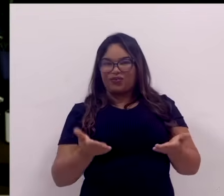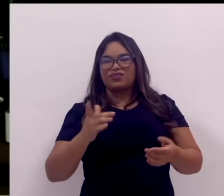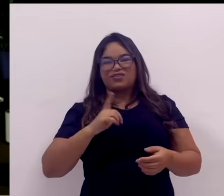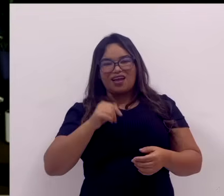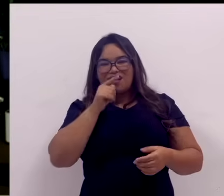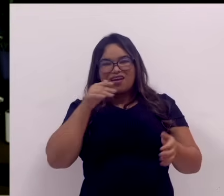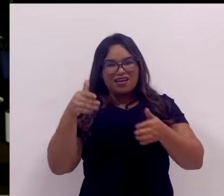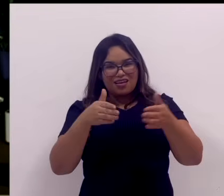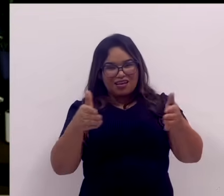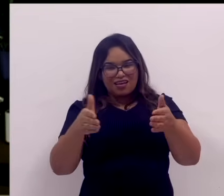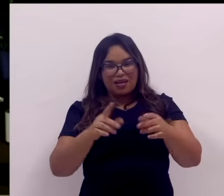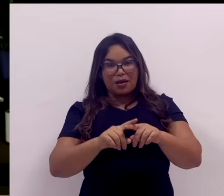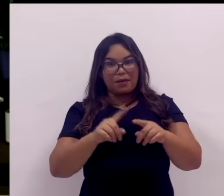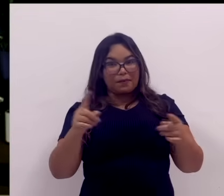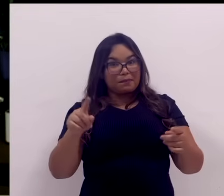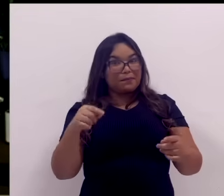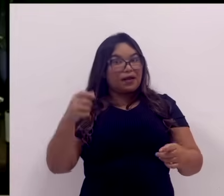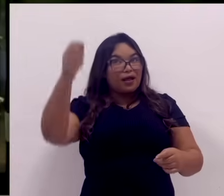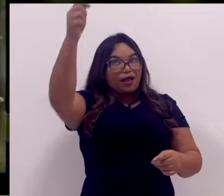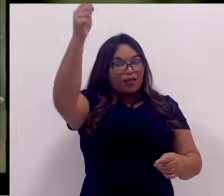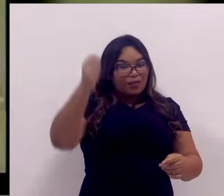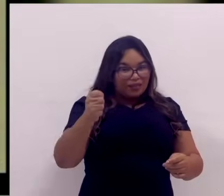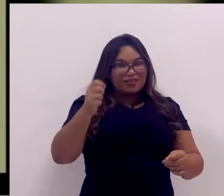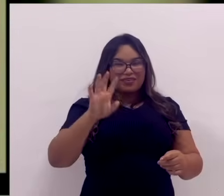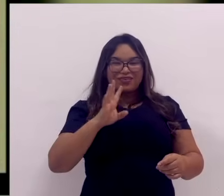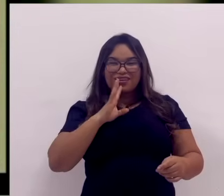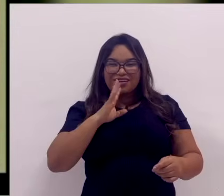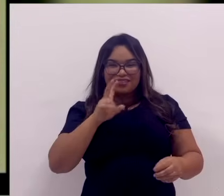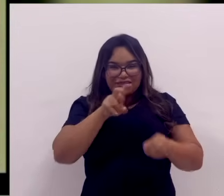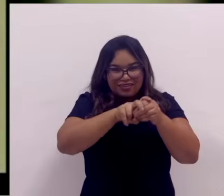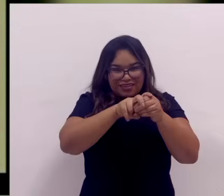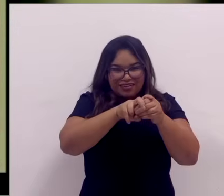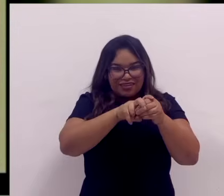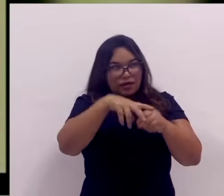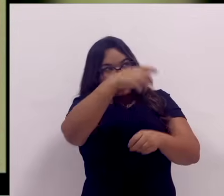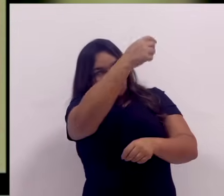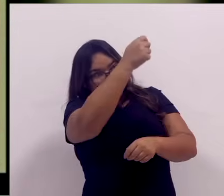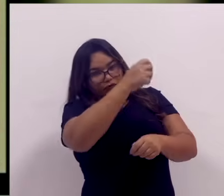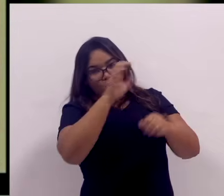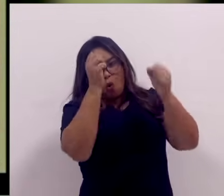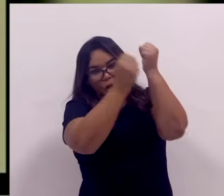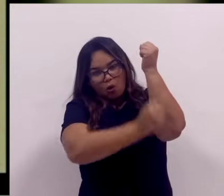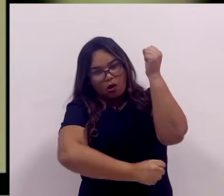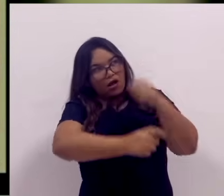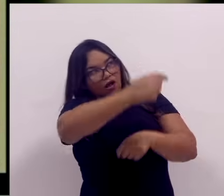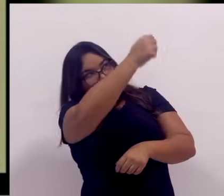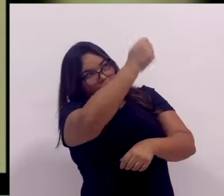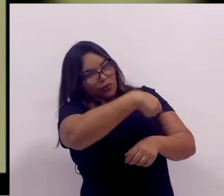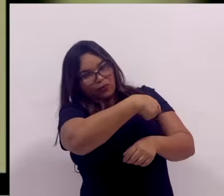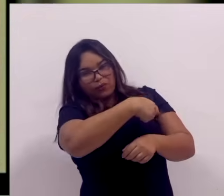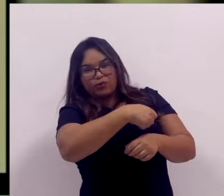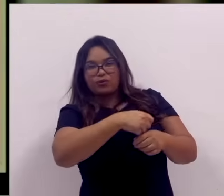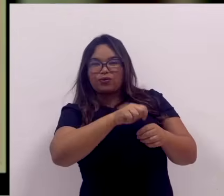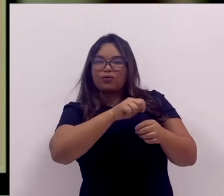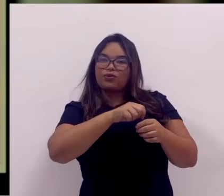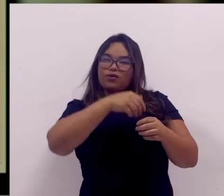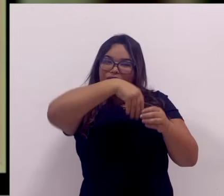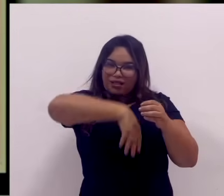puxamos uma cordinha para que ele possa fluir. E você se sentava ali e podia conversar com o vizinho sobre o que estava acontecendo com a sua